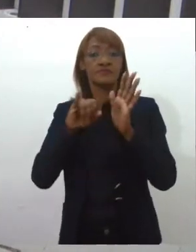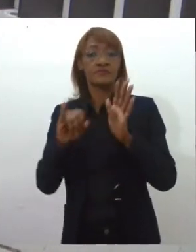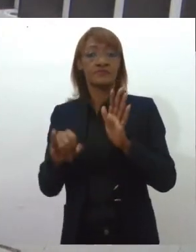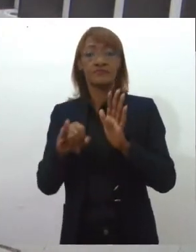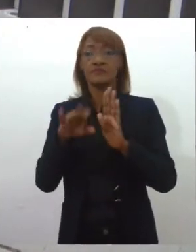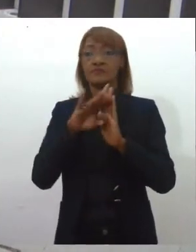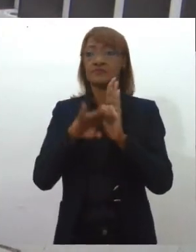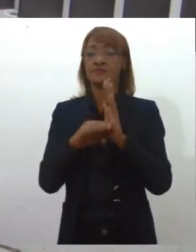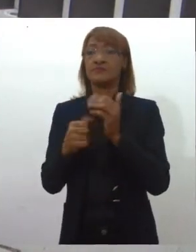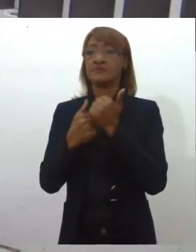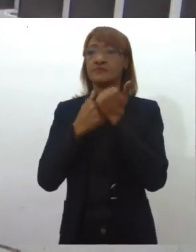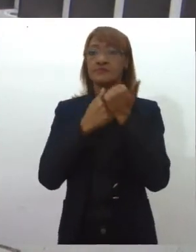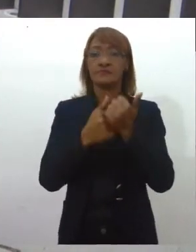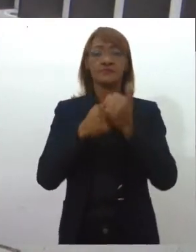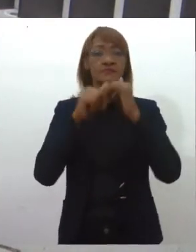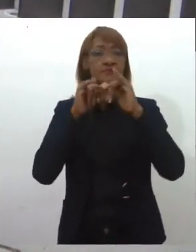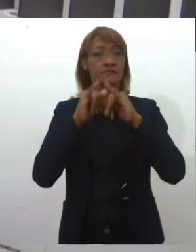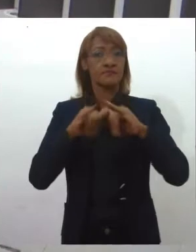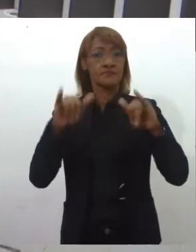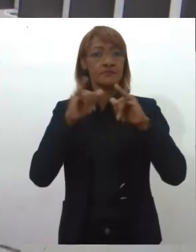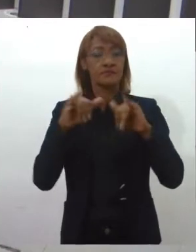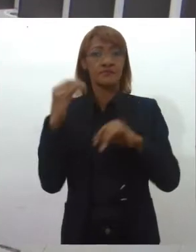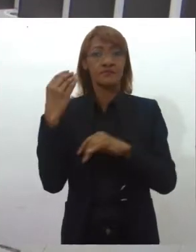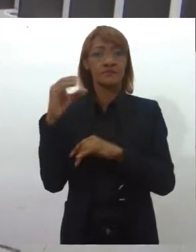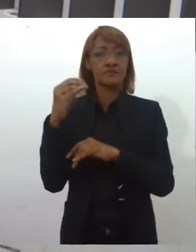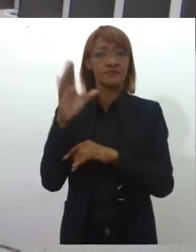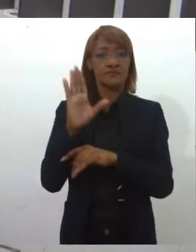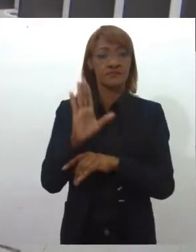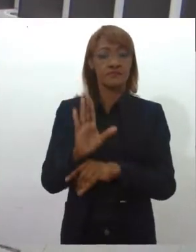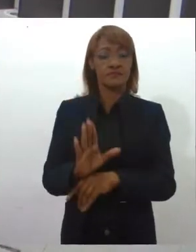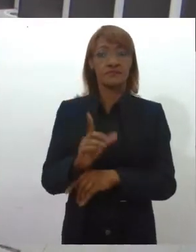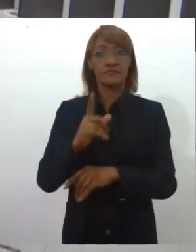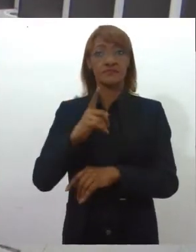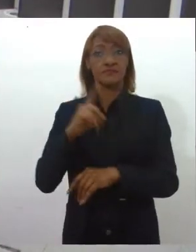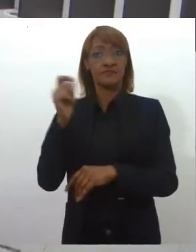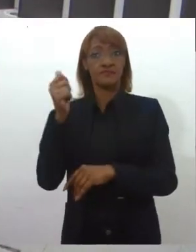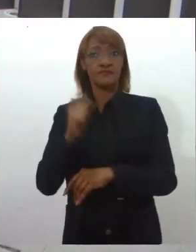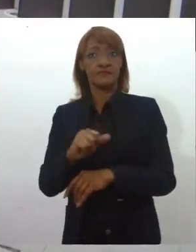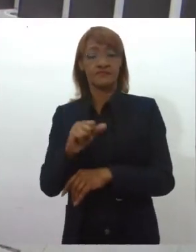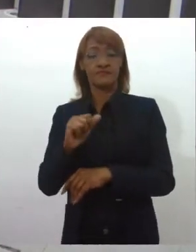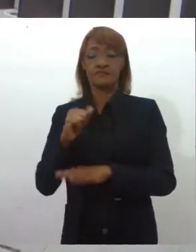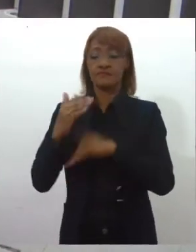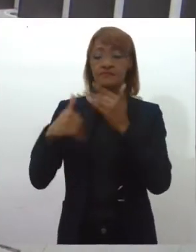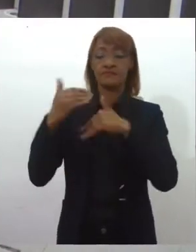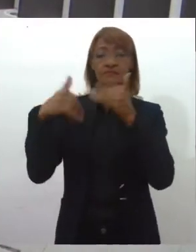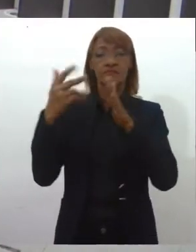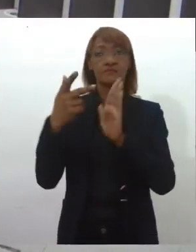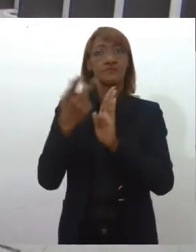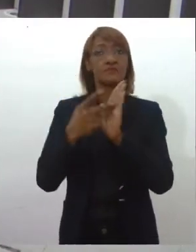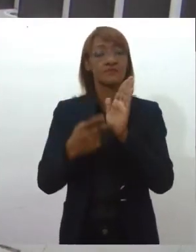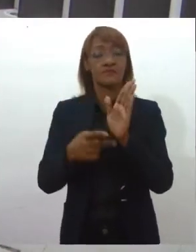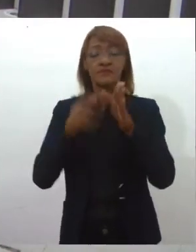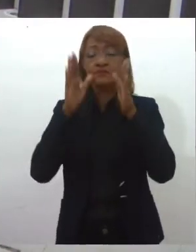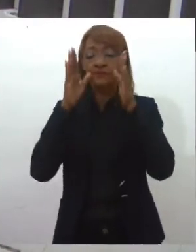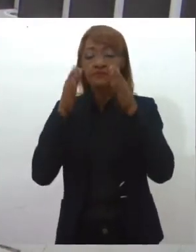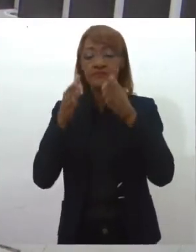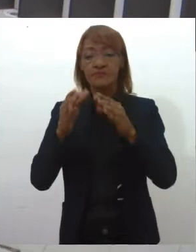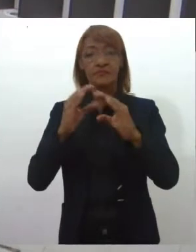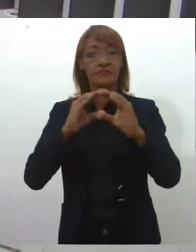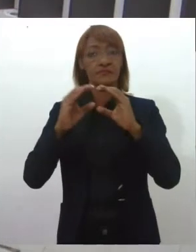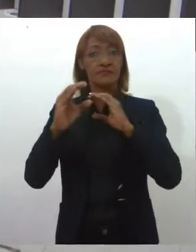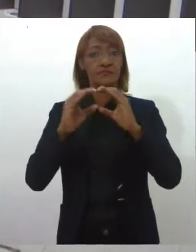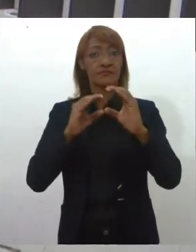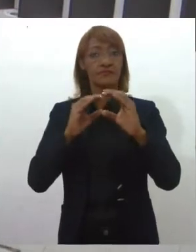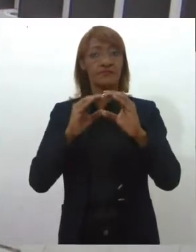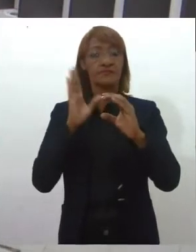Apoio à Divulgação da Ciência, que tem o objetivo de oferecer bolsas para o desenvolvimento de projetos voltados à comunicação